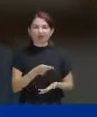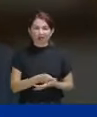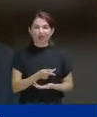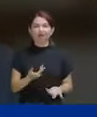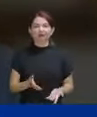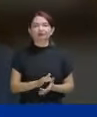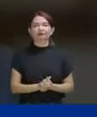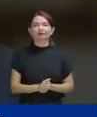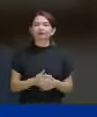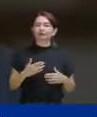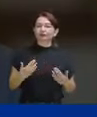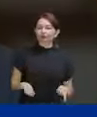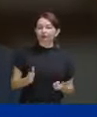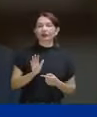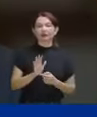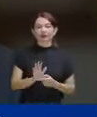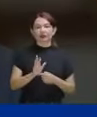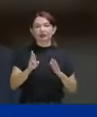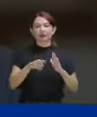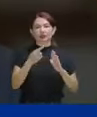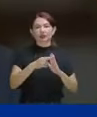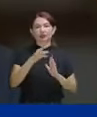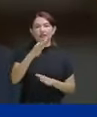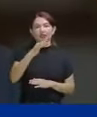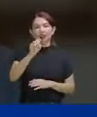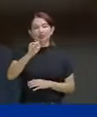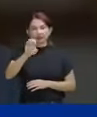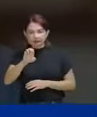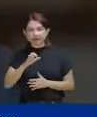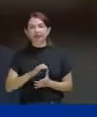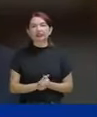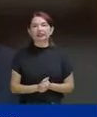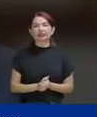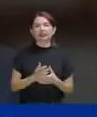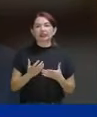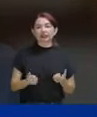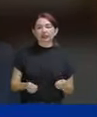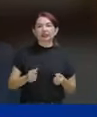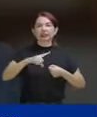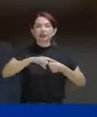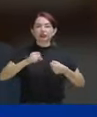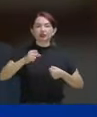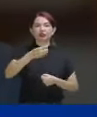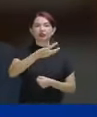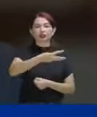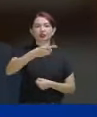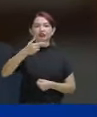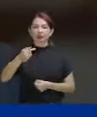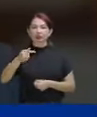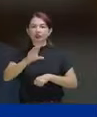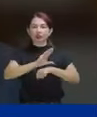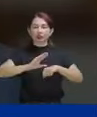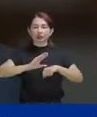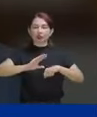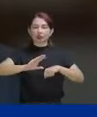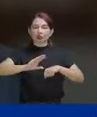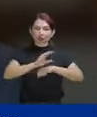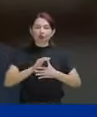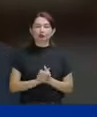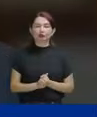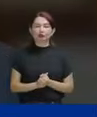foi colacionado os precedentes do TSE, que admitem a aplicação do artigo 37, e